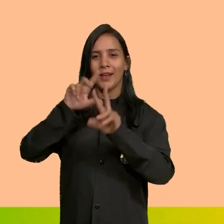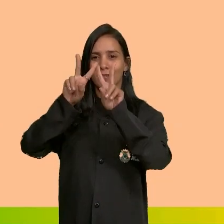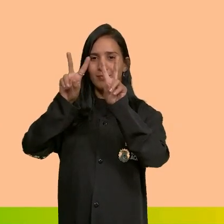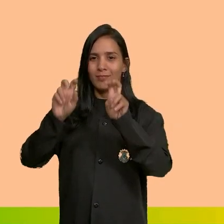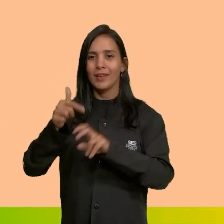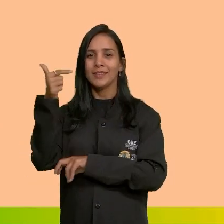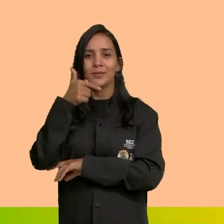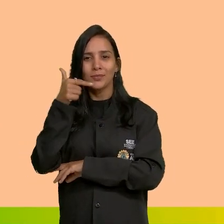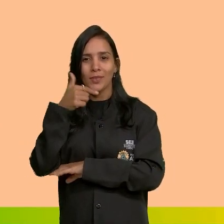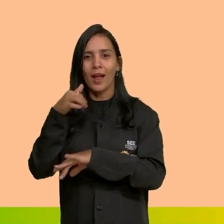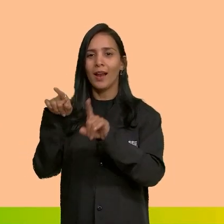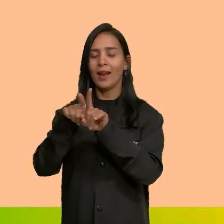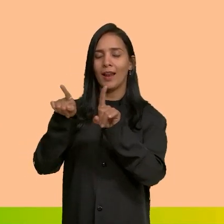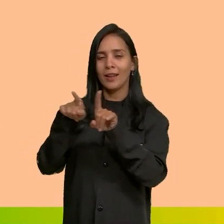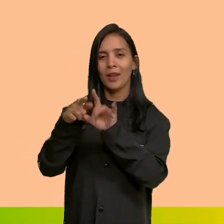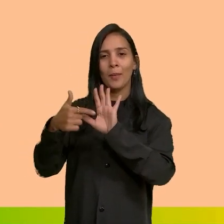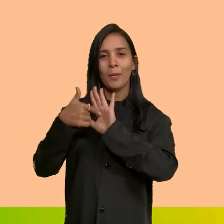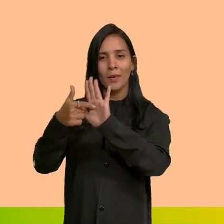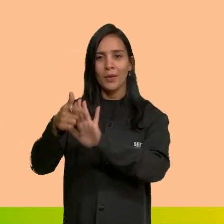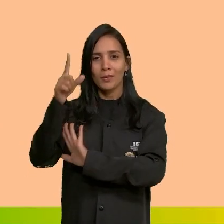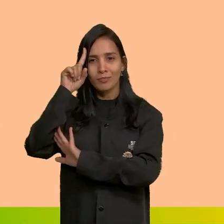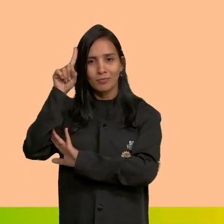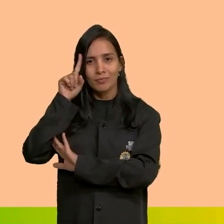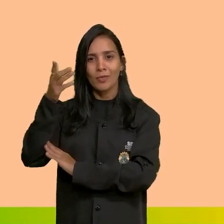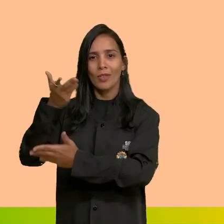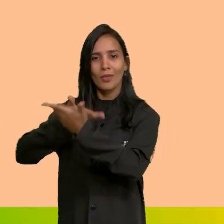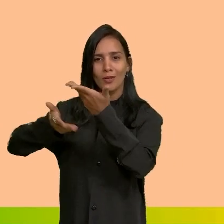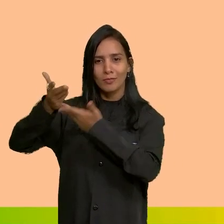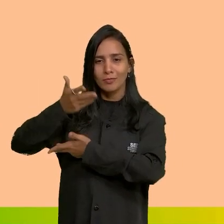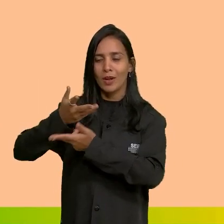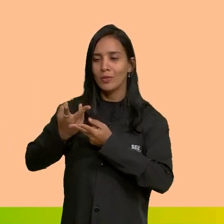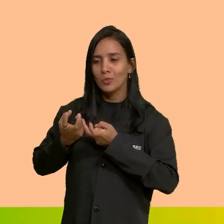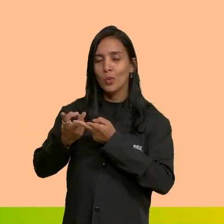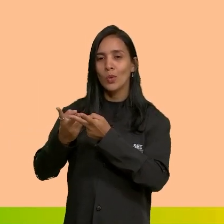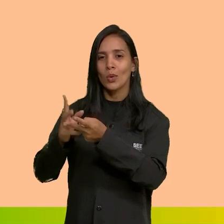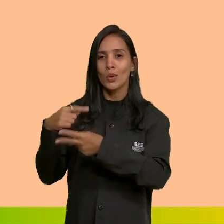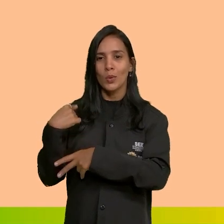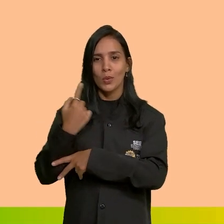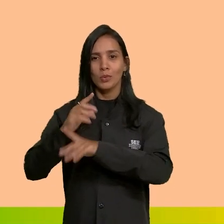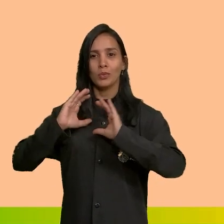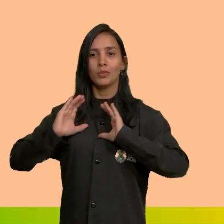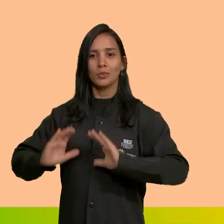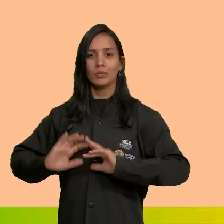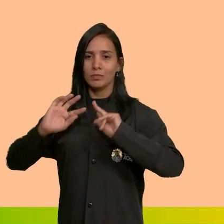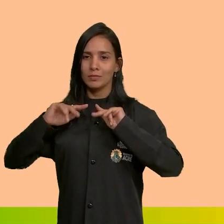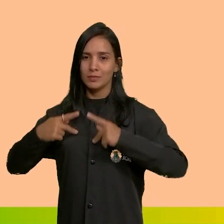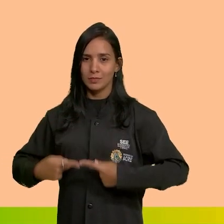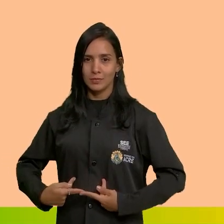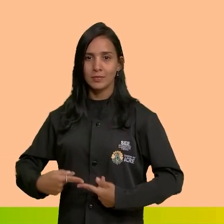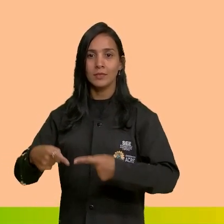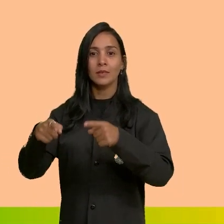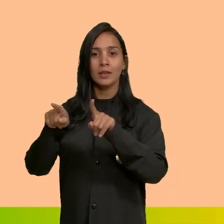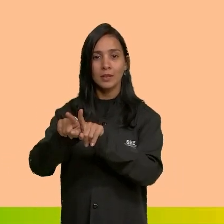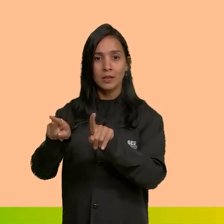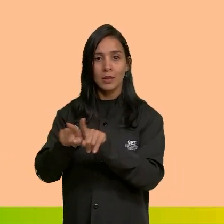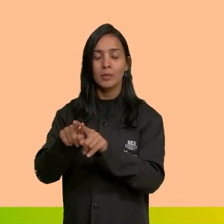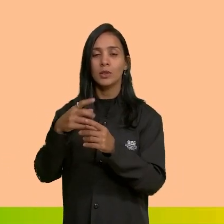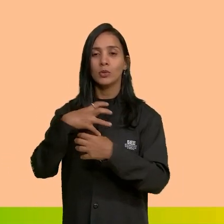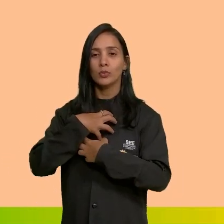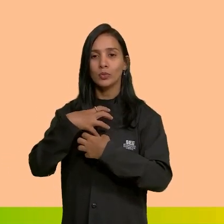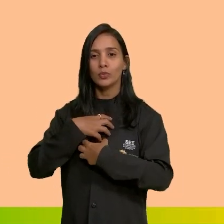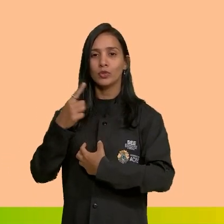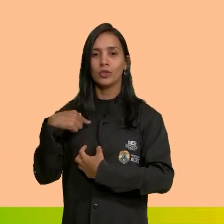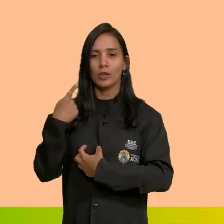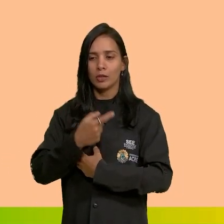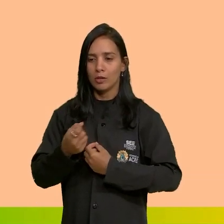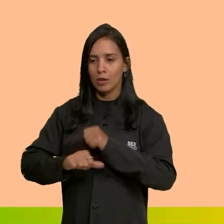e cotidianos, explorando as peculiaridades do comportamento humano de uma maneira que gera